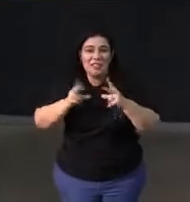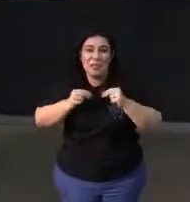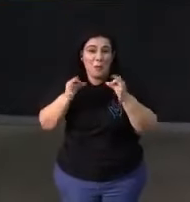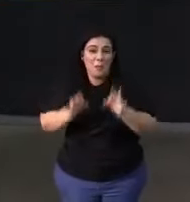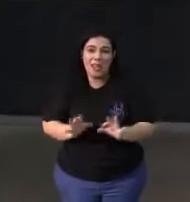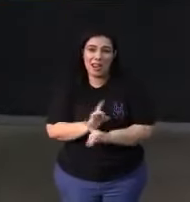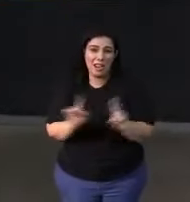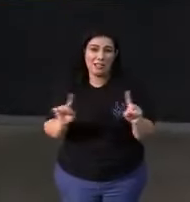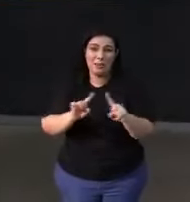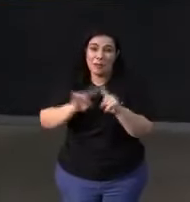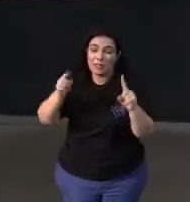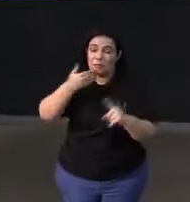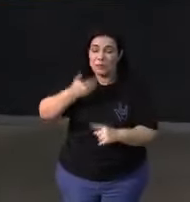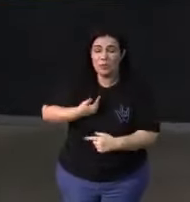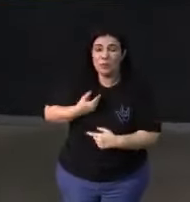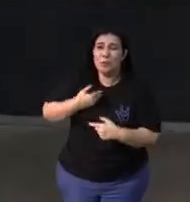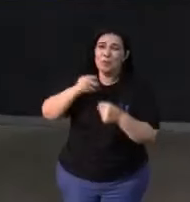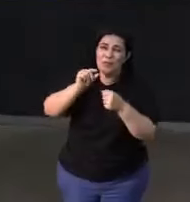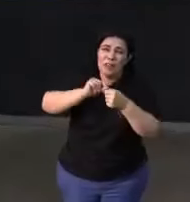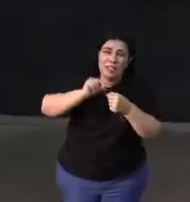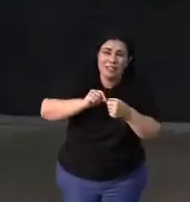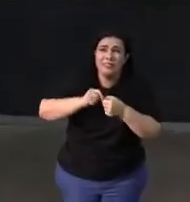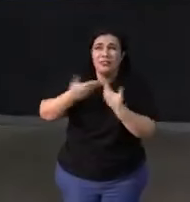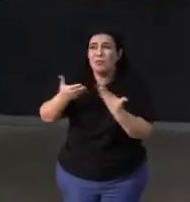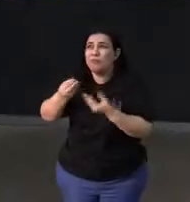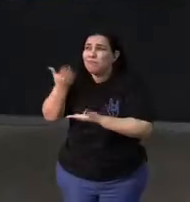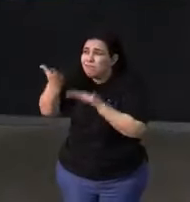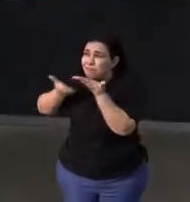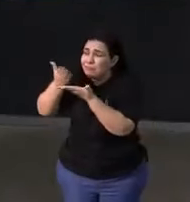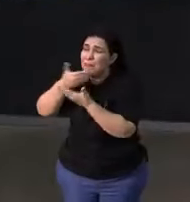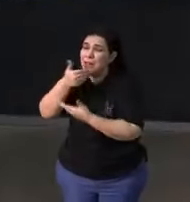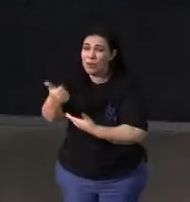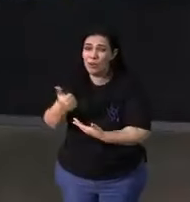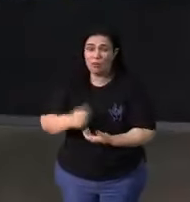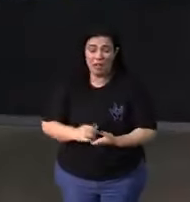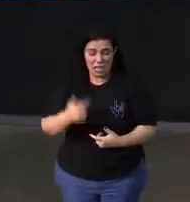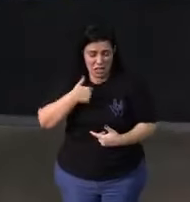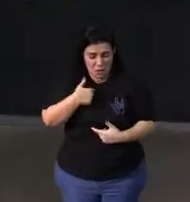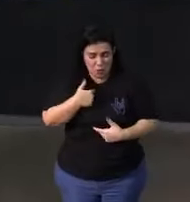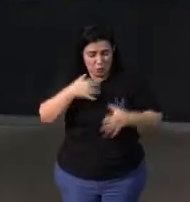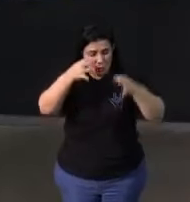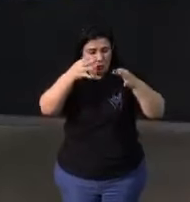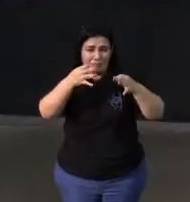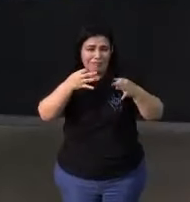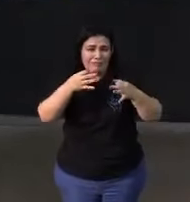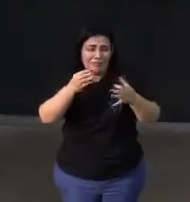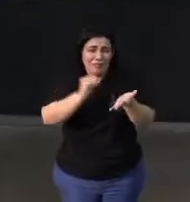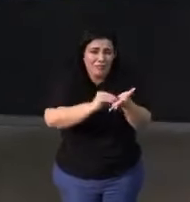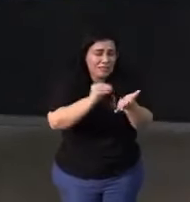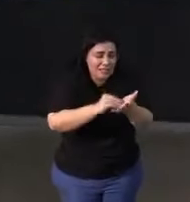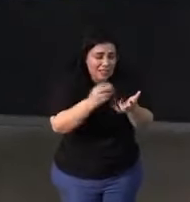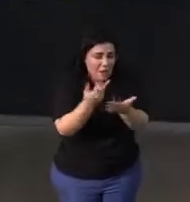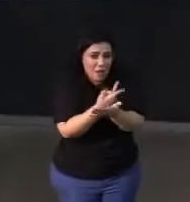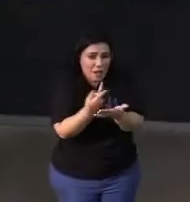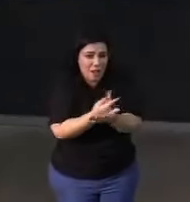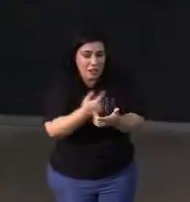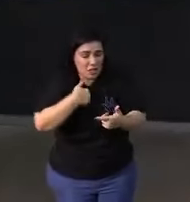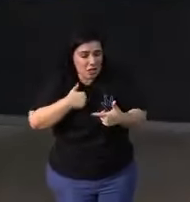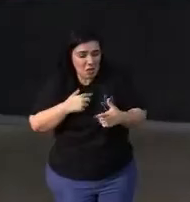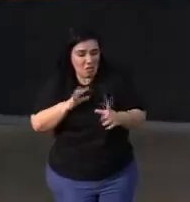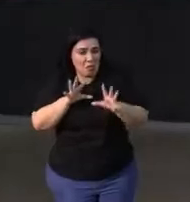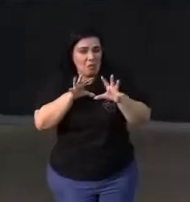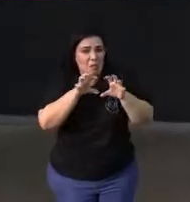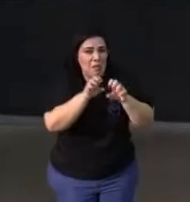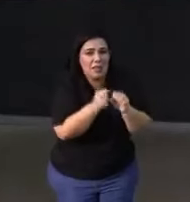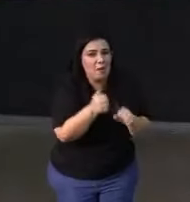melhor. Pastor, eu estou aqui nessa prisão injustamente. Eu não ataquei a mulher